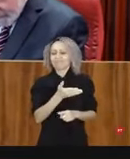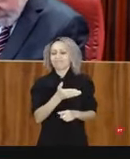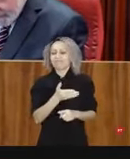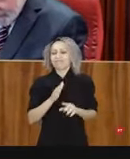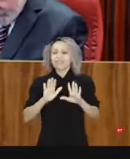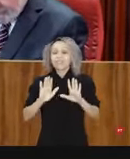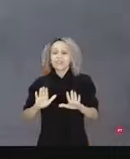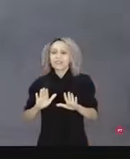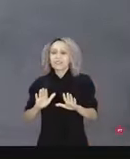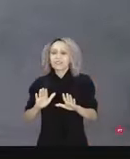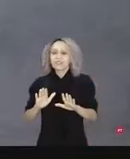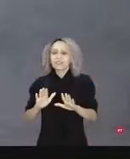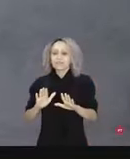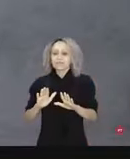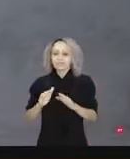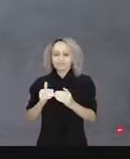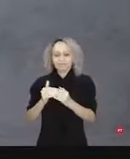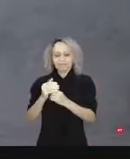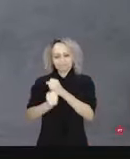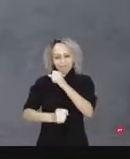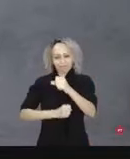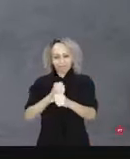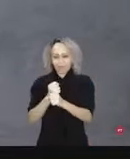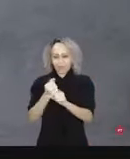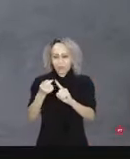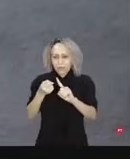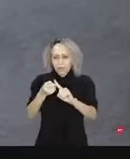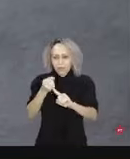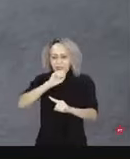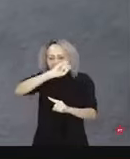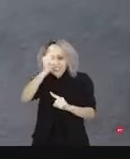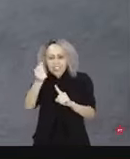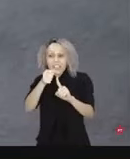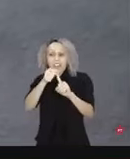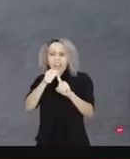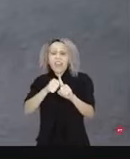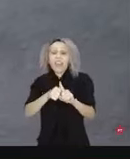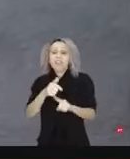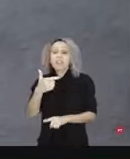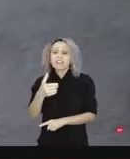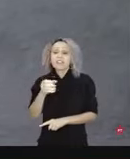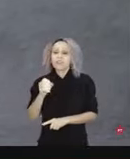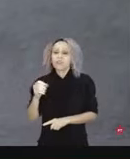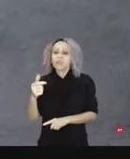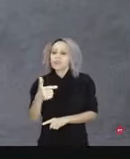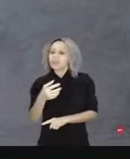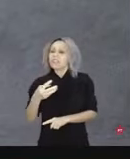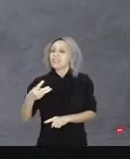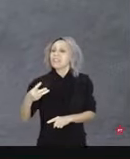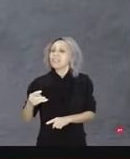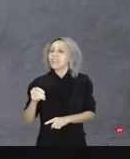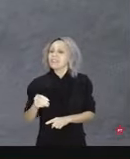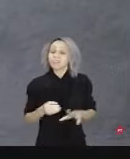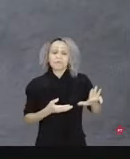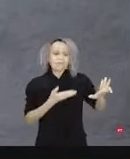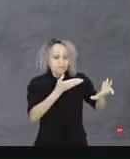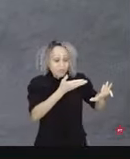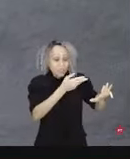Mas, a partir de 1º de janeiro de 2023, Vossa Excelência será o presidente